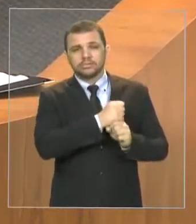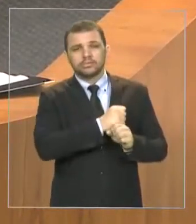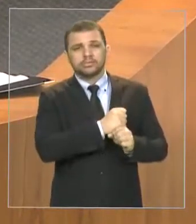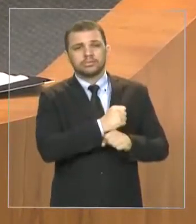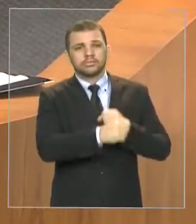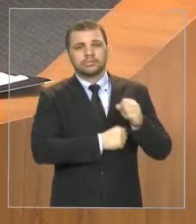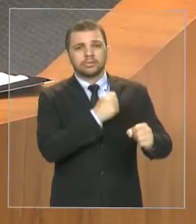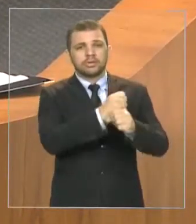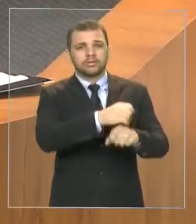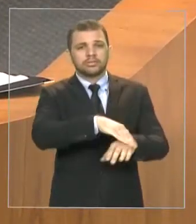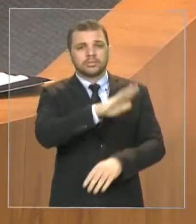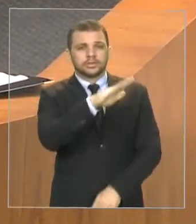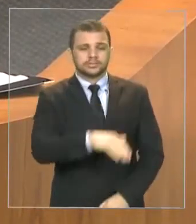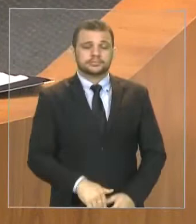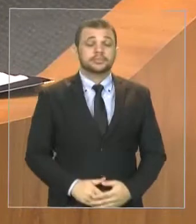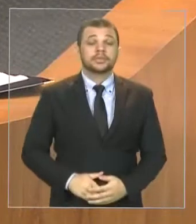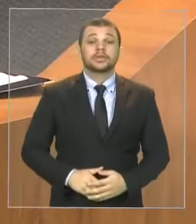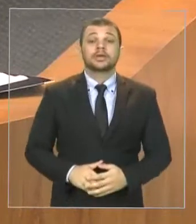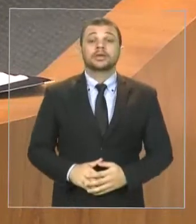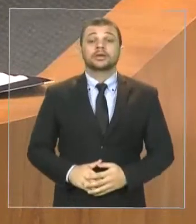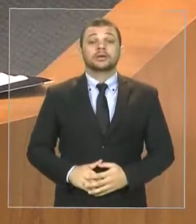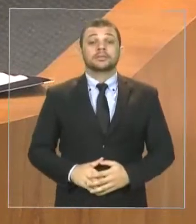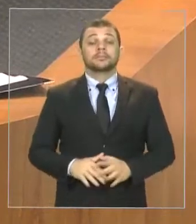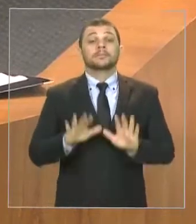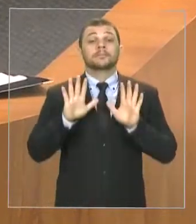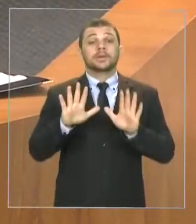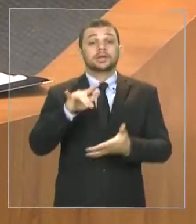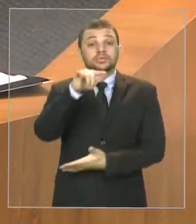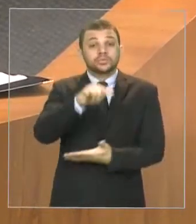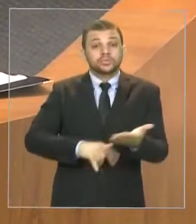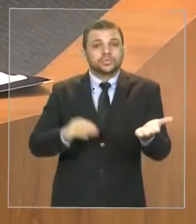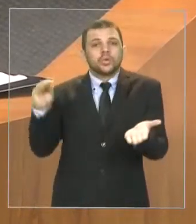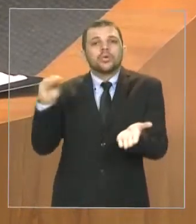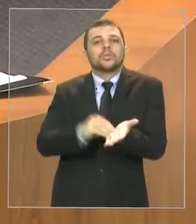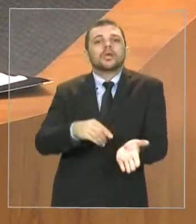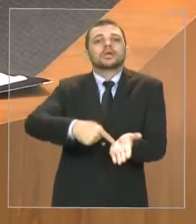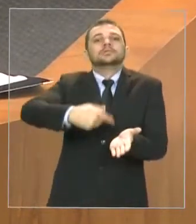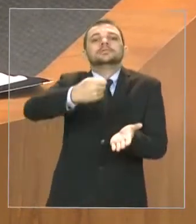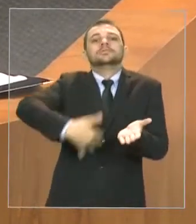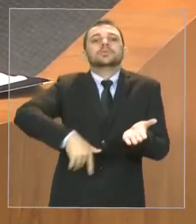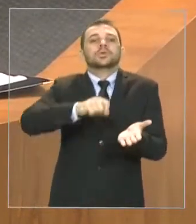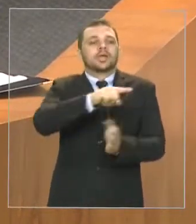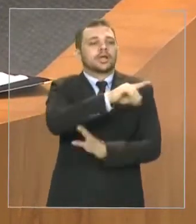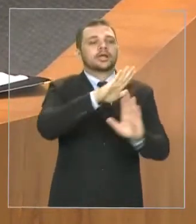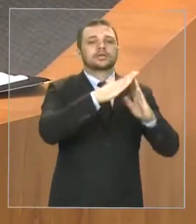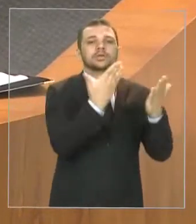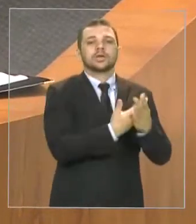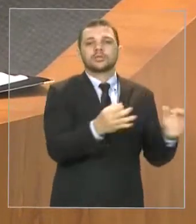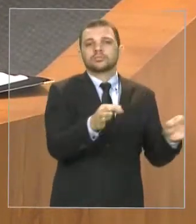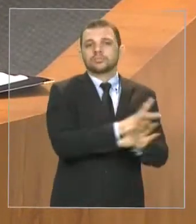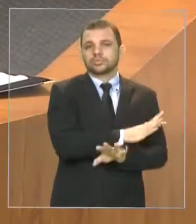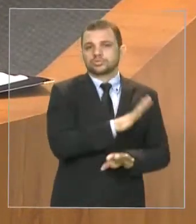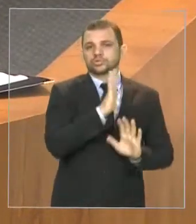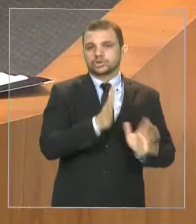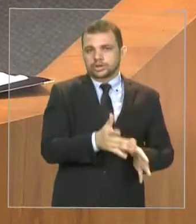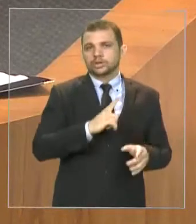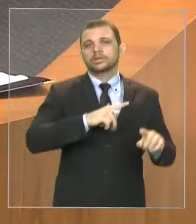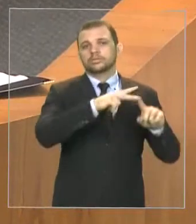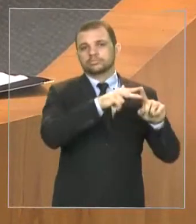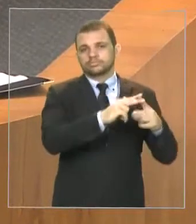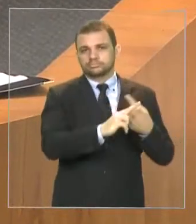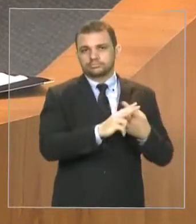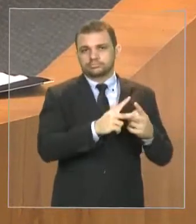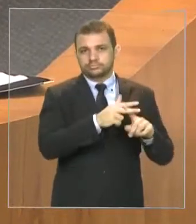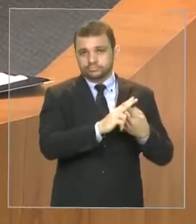primeiro documento, diz que a reforma, a escola já sofreu intervenção. Já foi feita uma manutenção. Nós